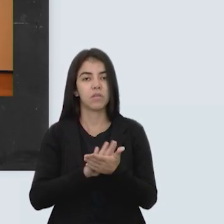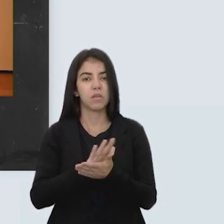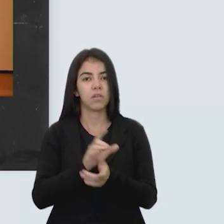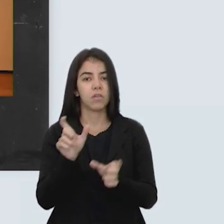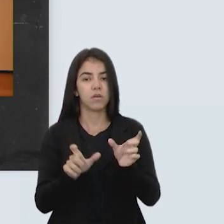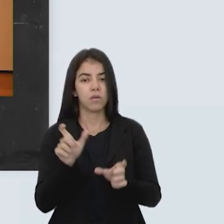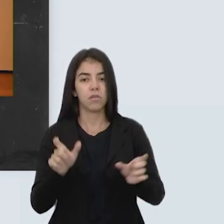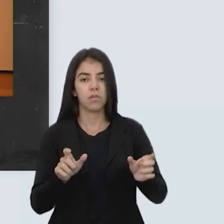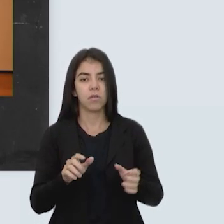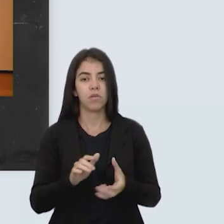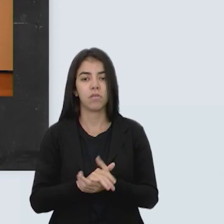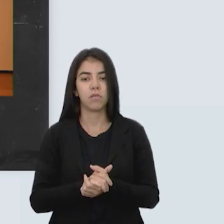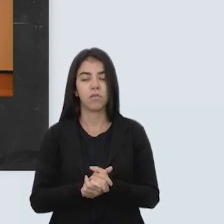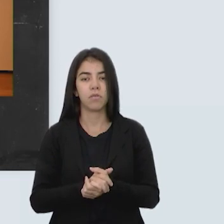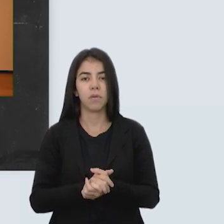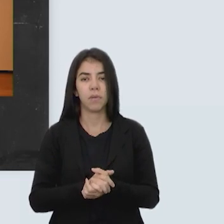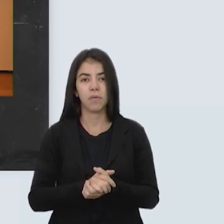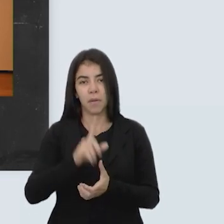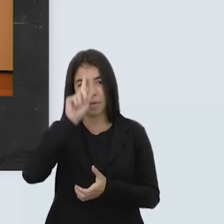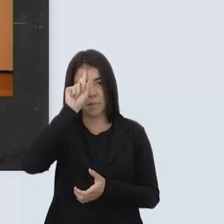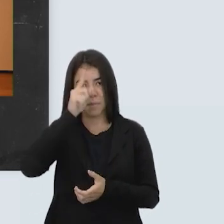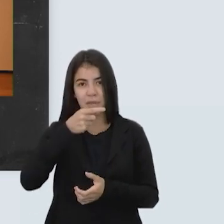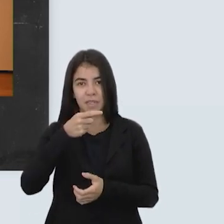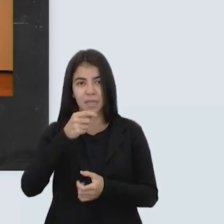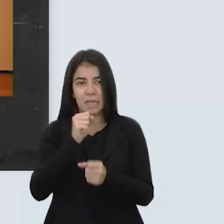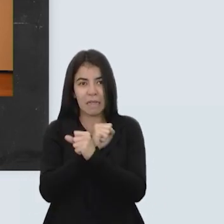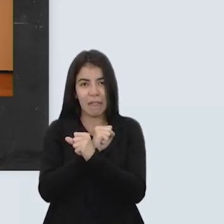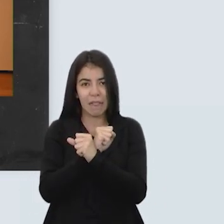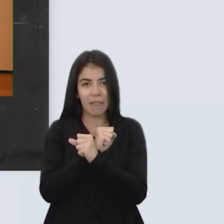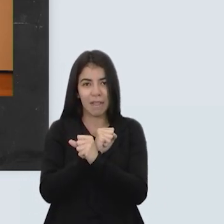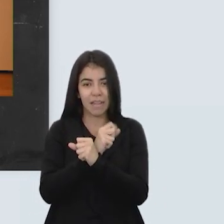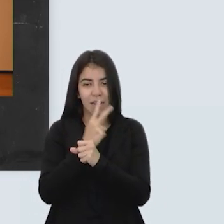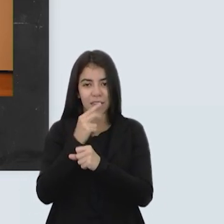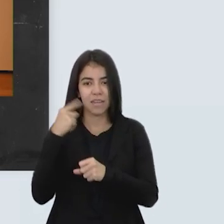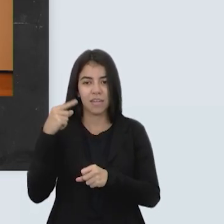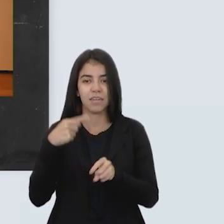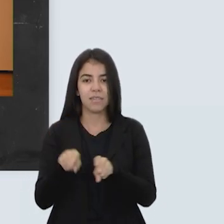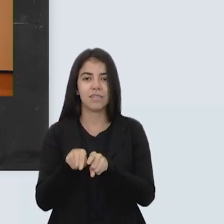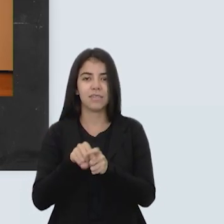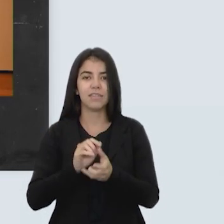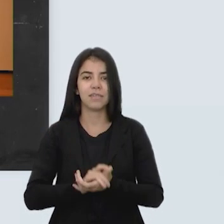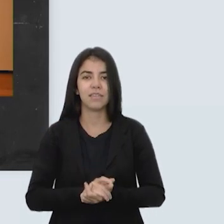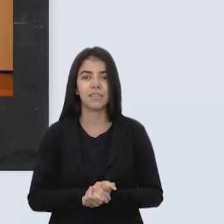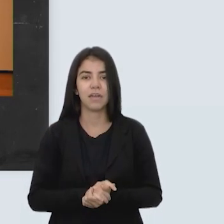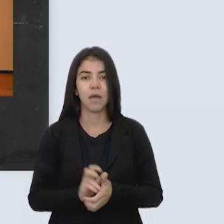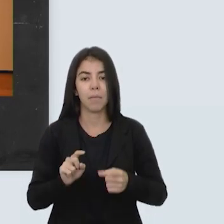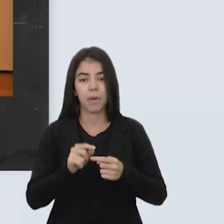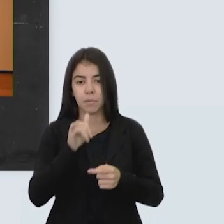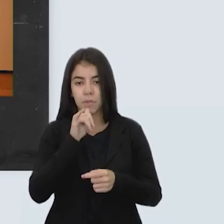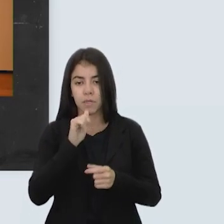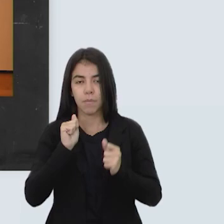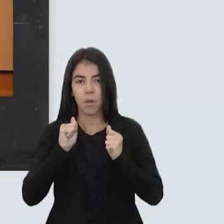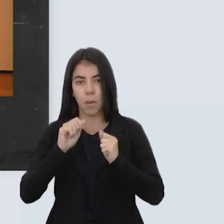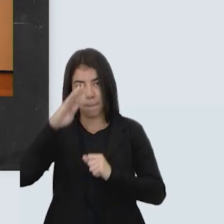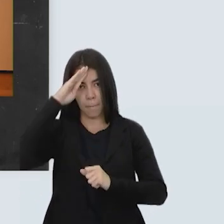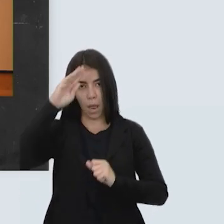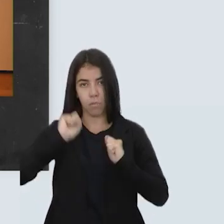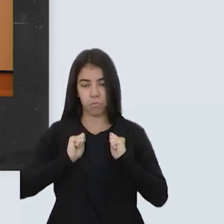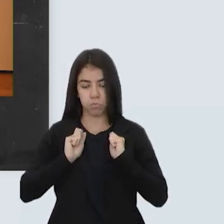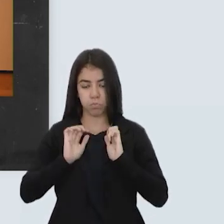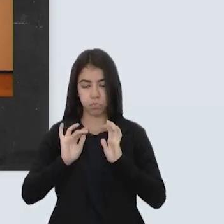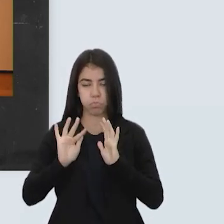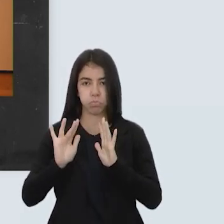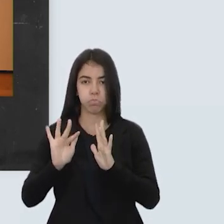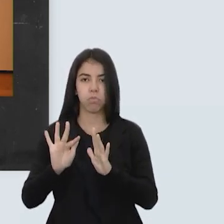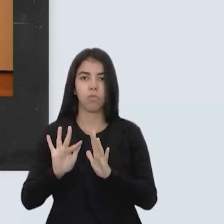me mandar para algum local onde eu vou ficar amarrado. Agora, se eu fizer isso com o exército, eu vou ter legitimidade com